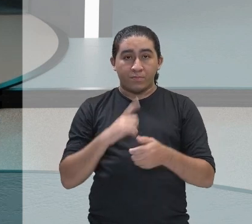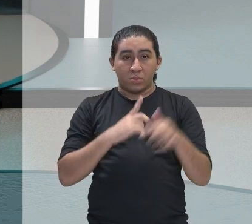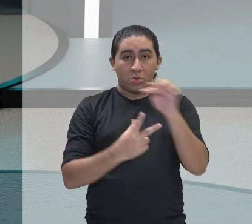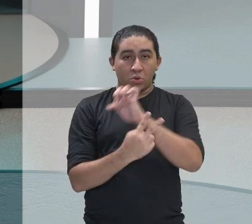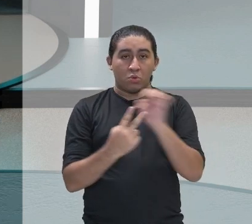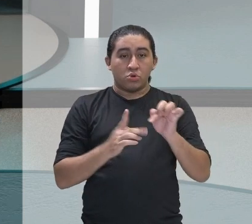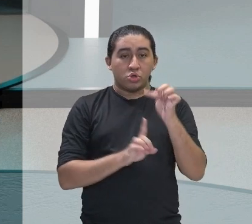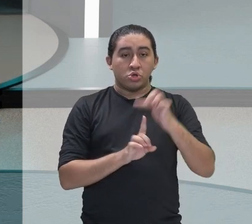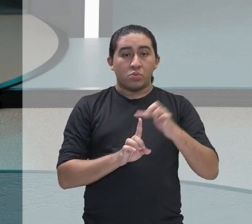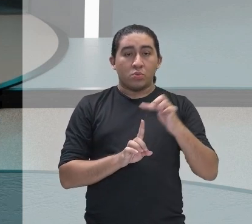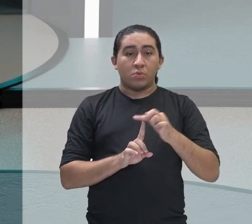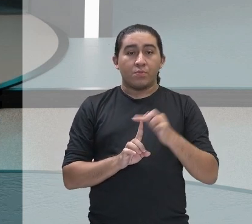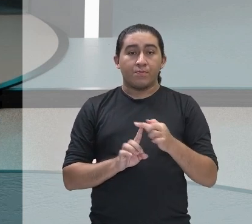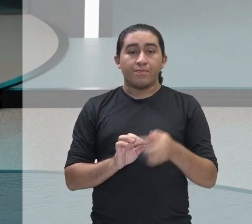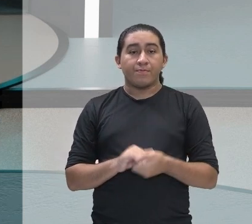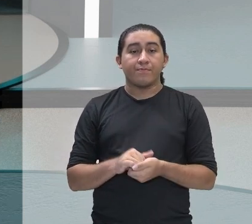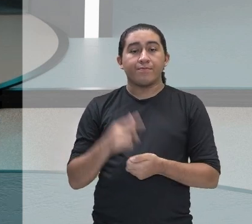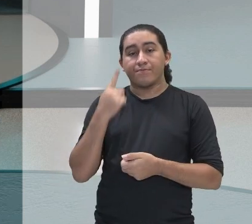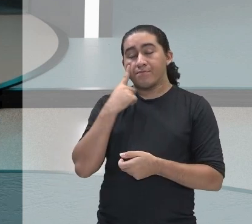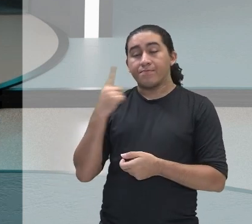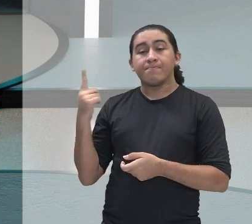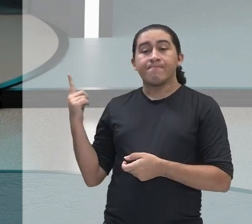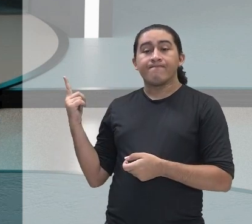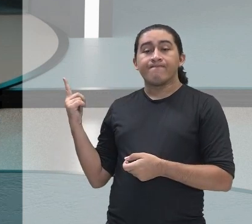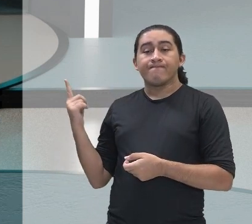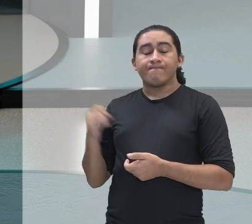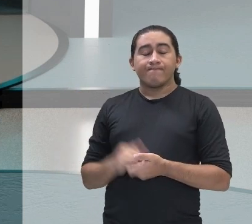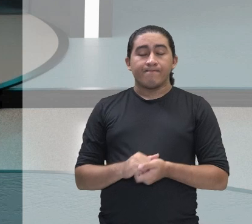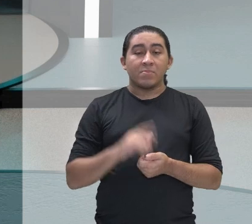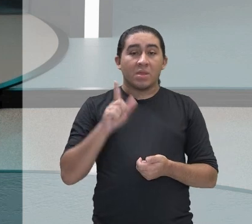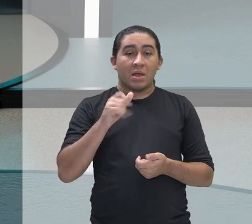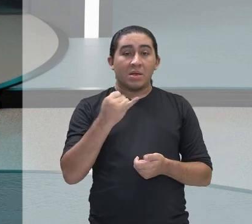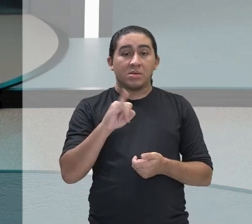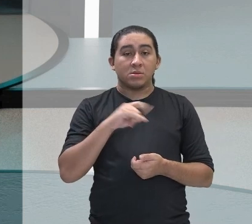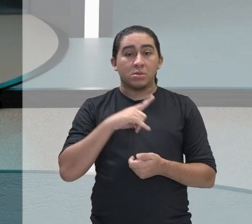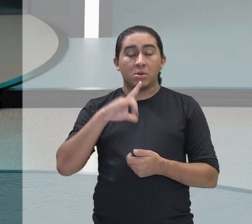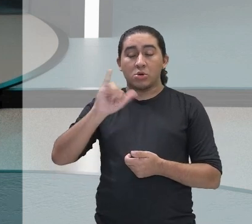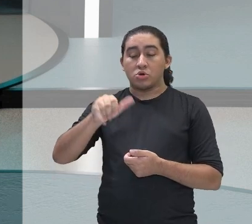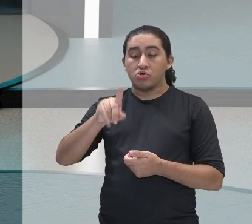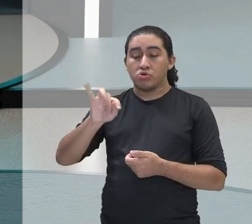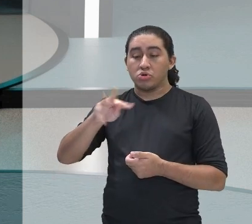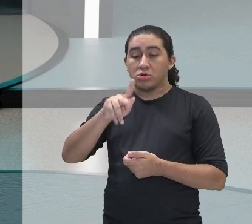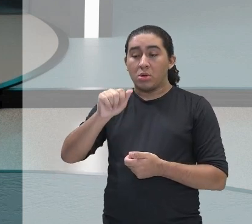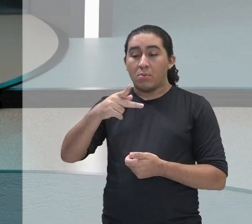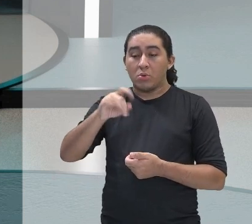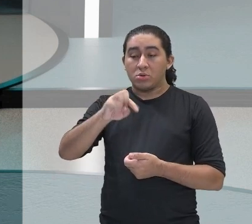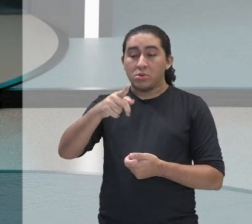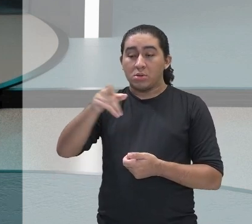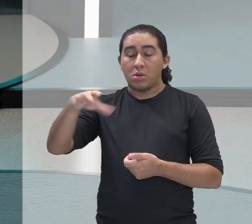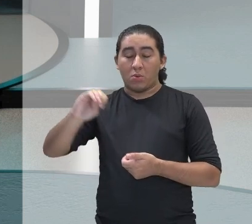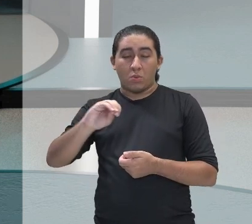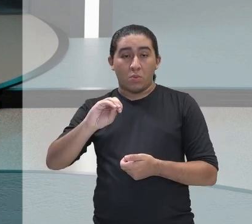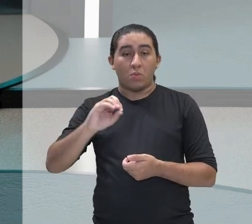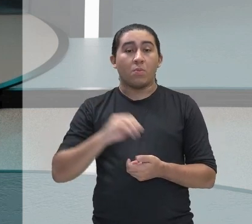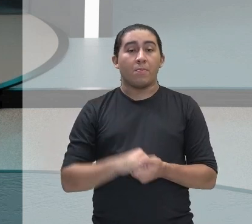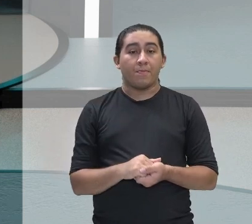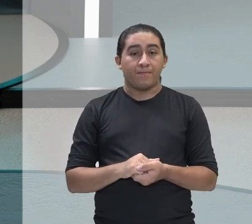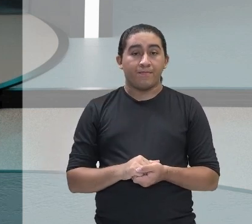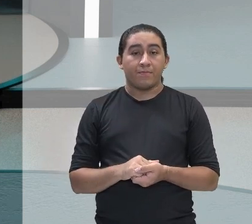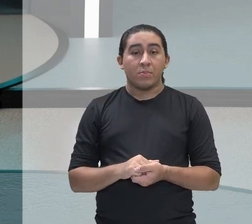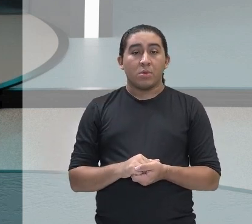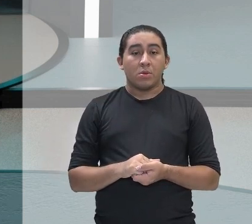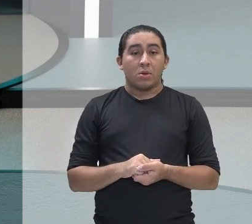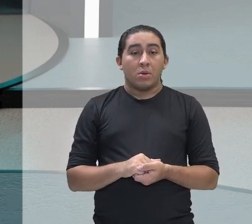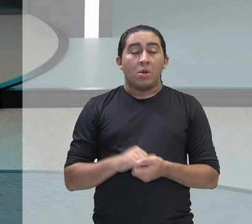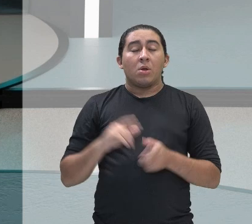de composição, que é a composição por justaposição, então que é uma